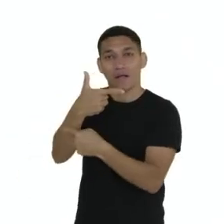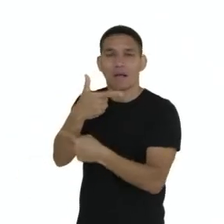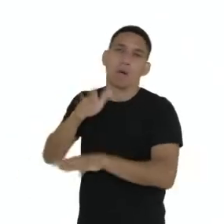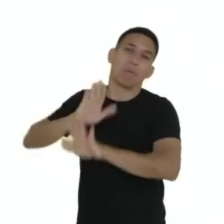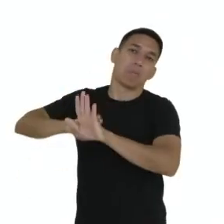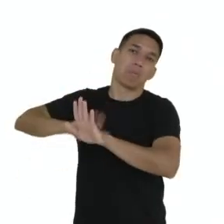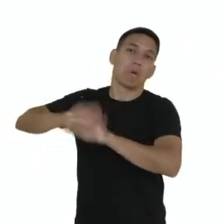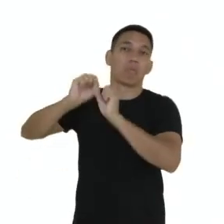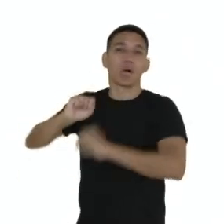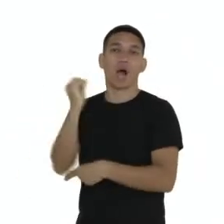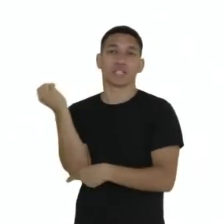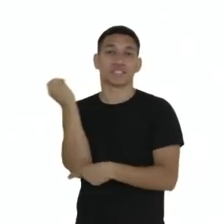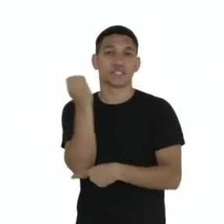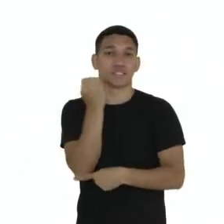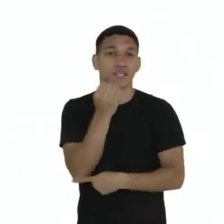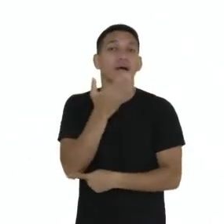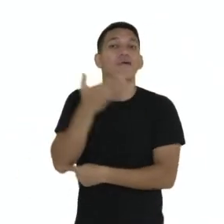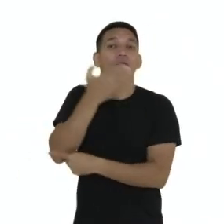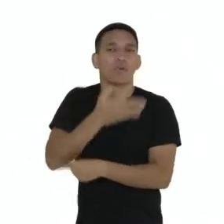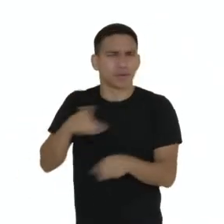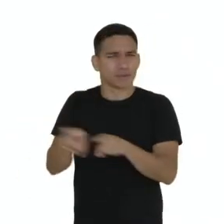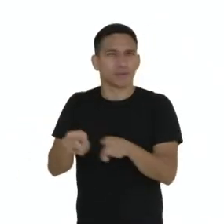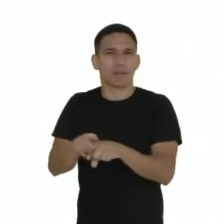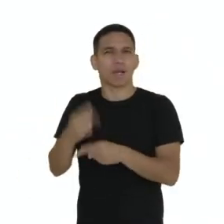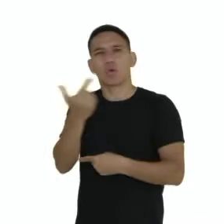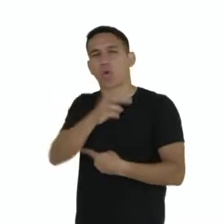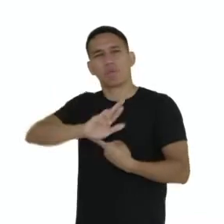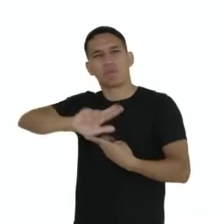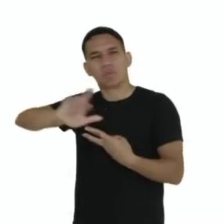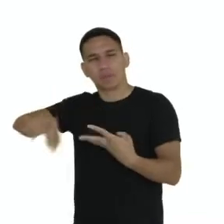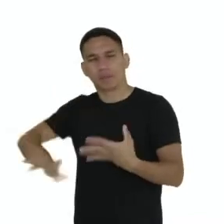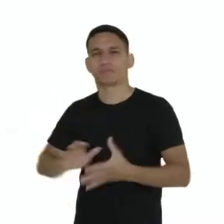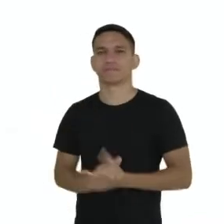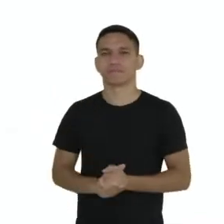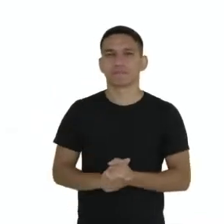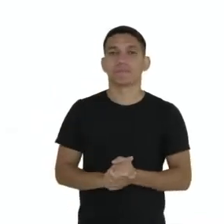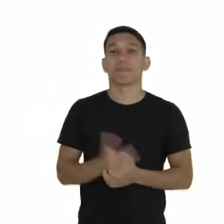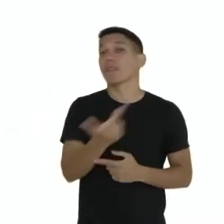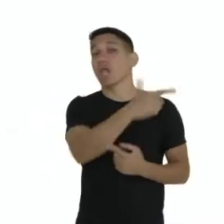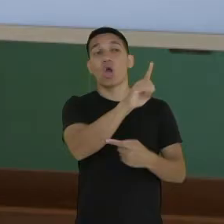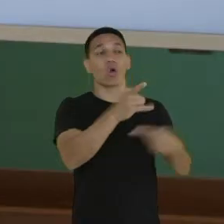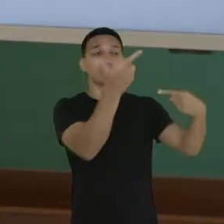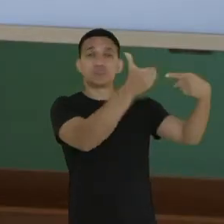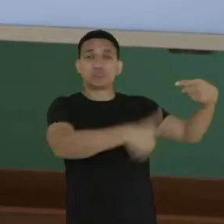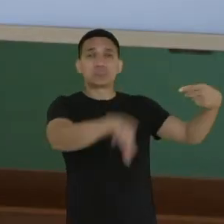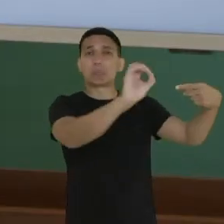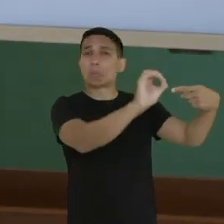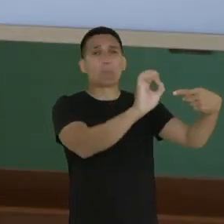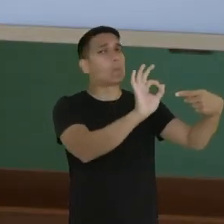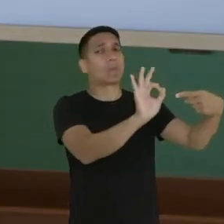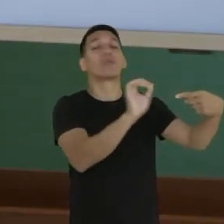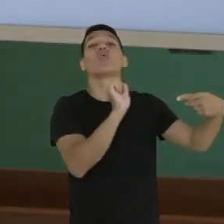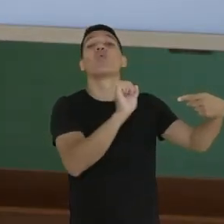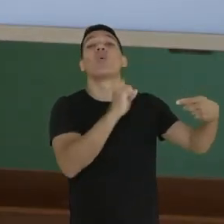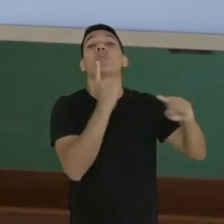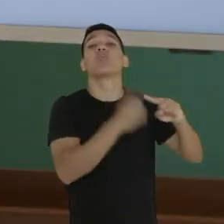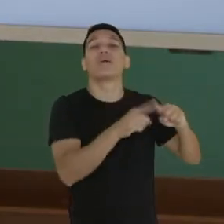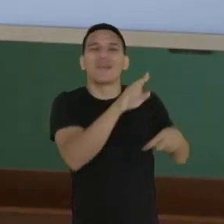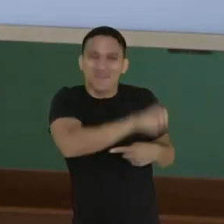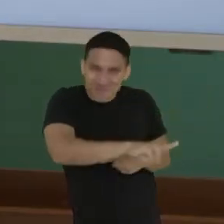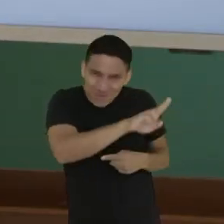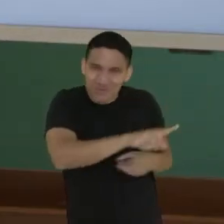cana-de-açúcar, o biodiesel e assim por diante. E as fontes não renováveis, que são fontes que